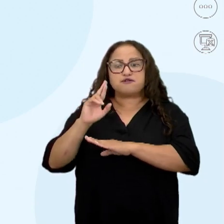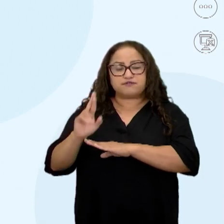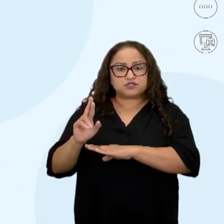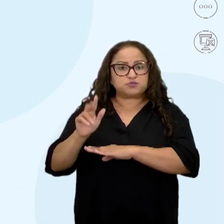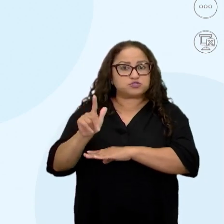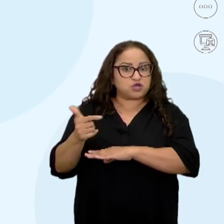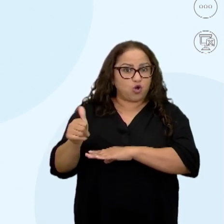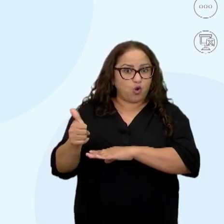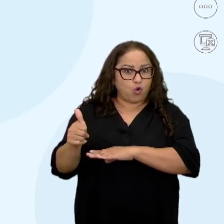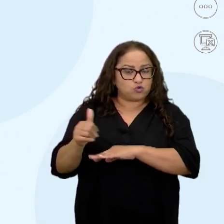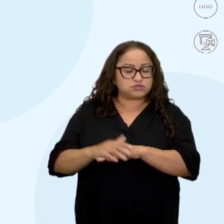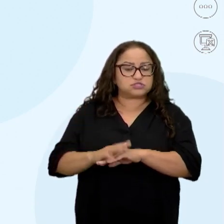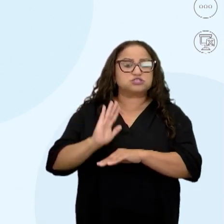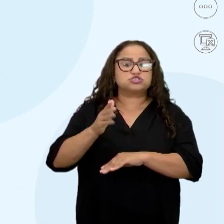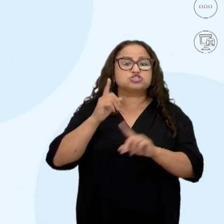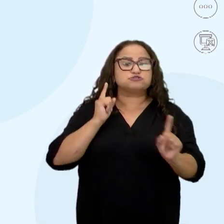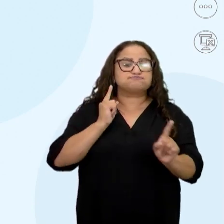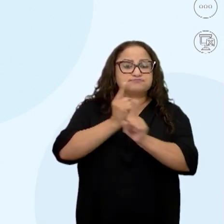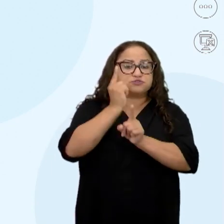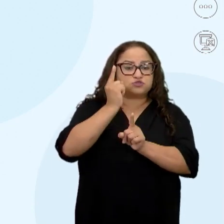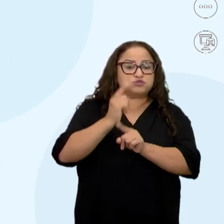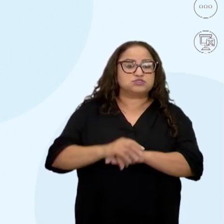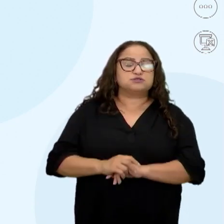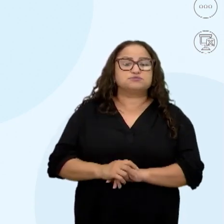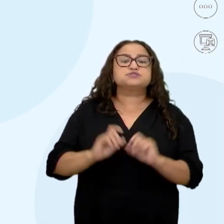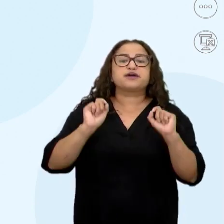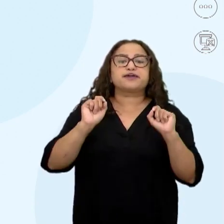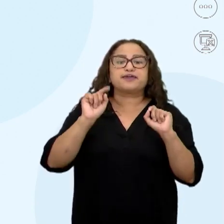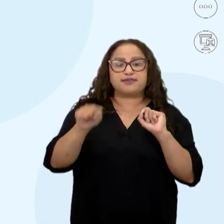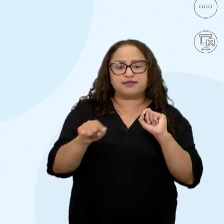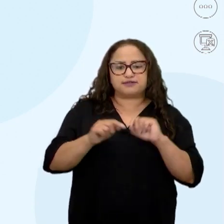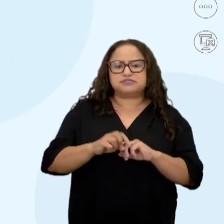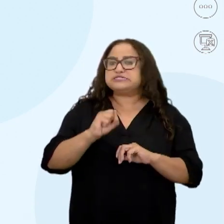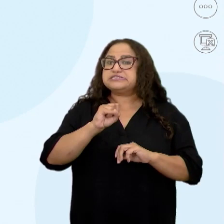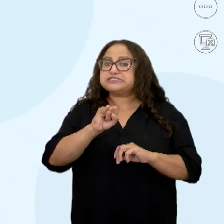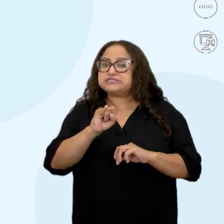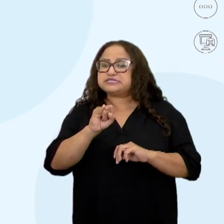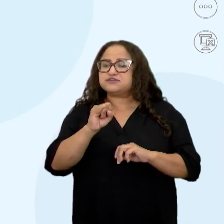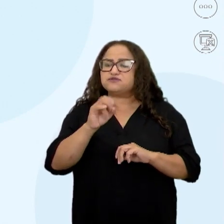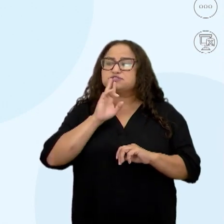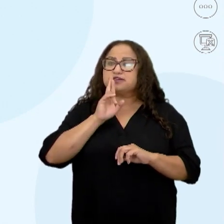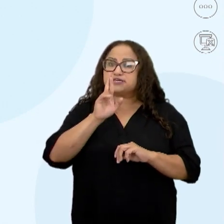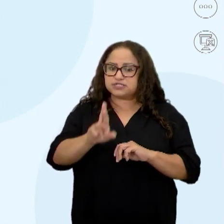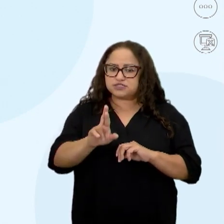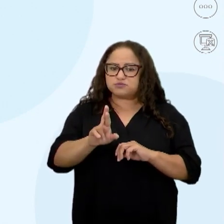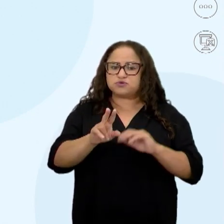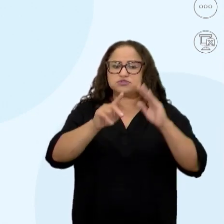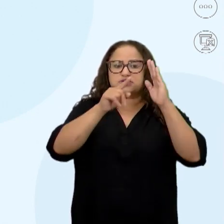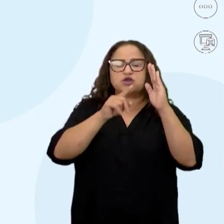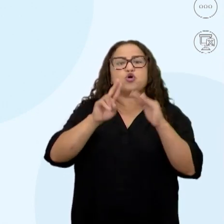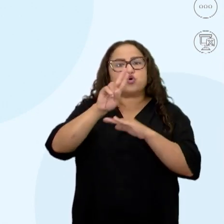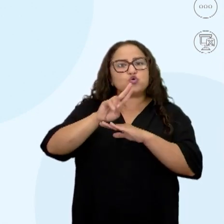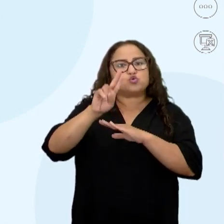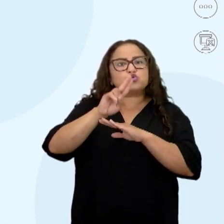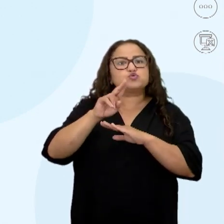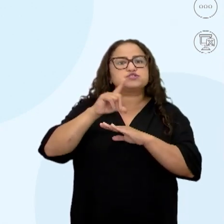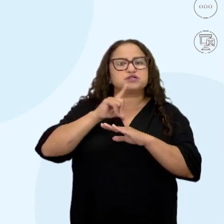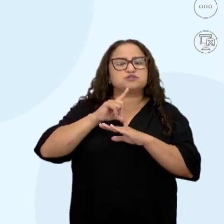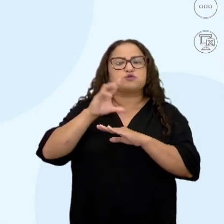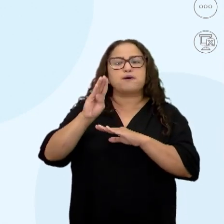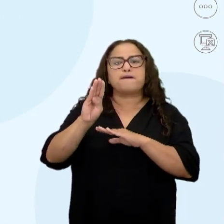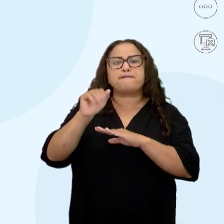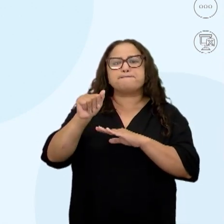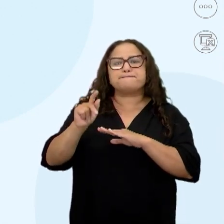11 Tá certo então a gente Já identificou esses coeficientes Se a gente fosse resolver equações usando o Buzz caro